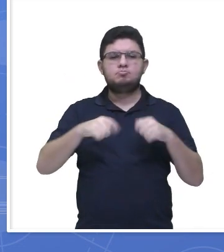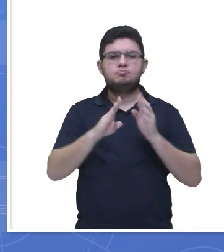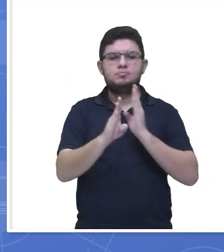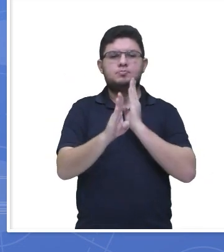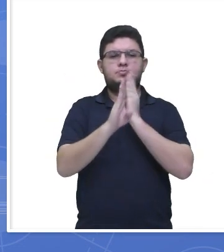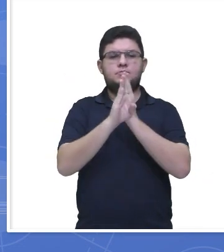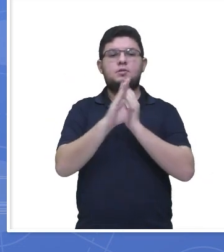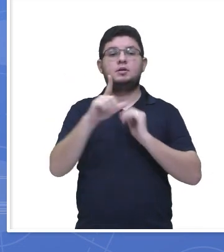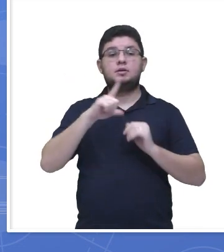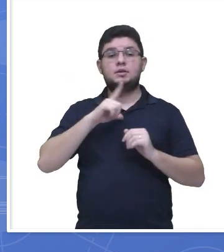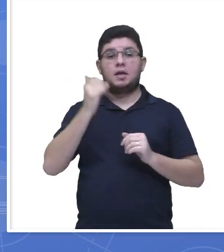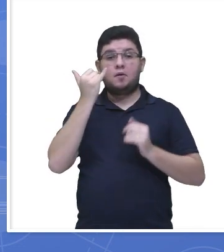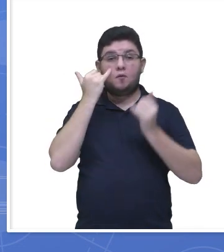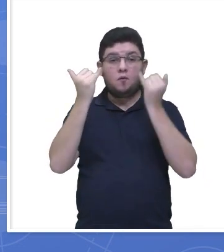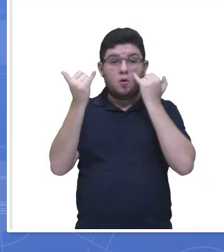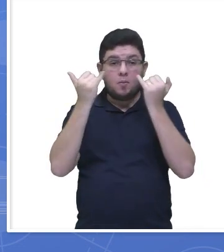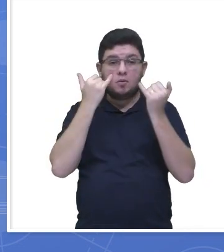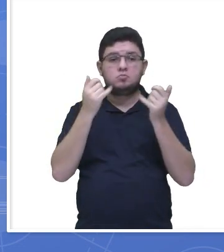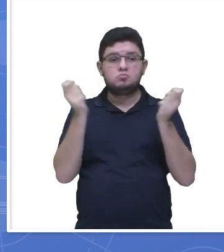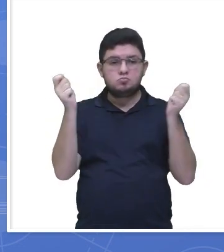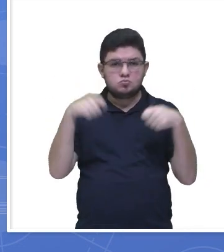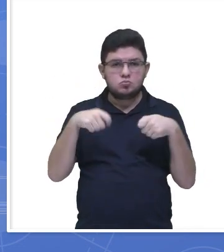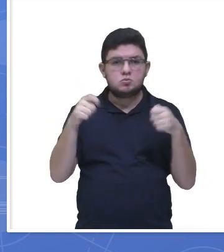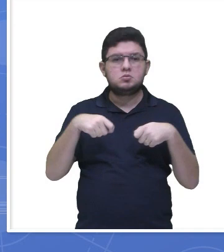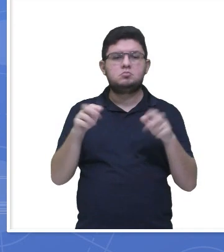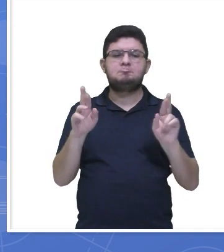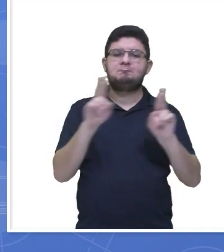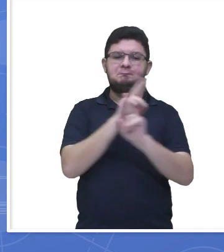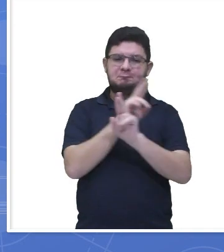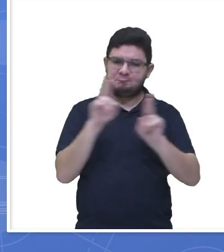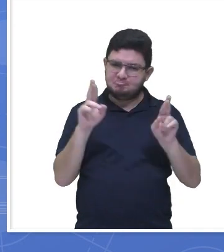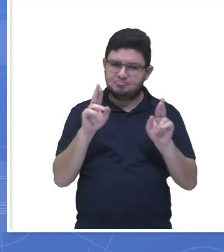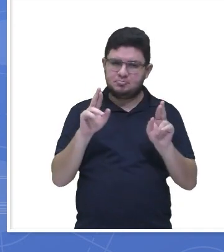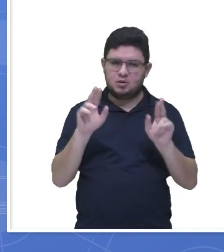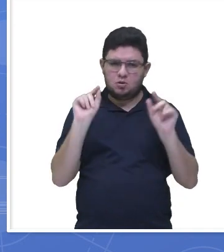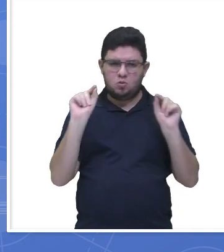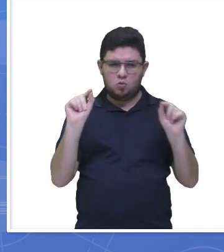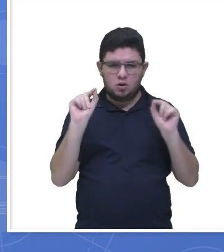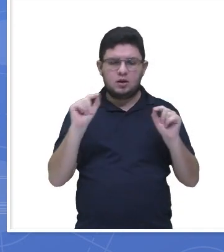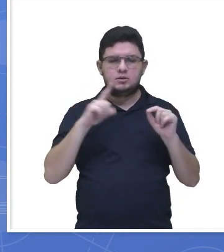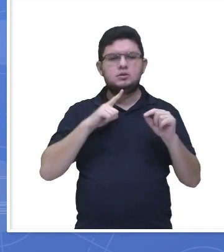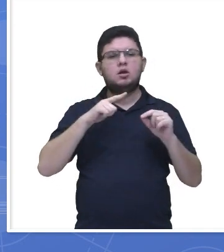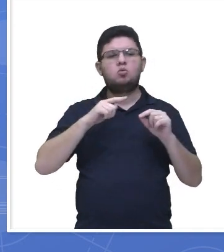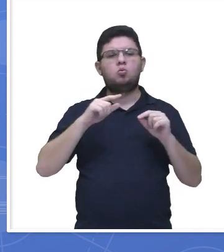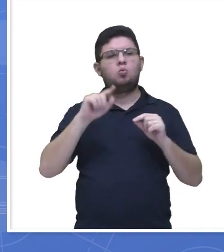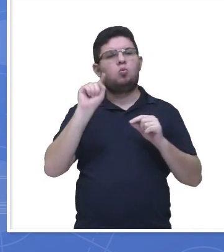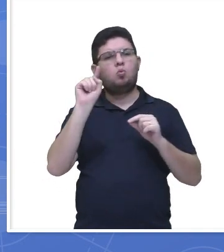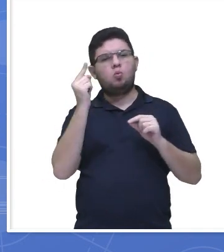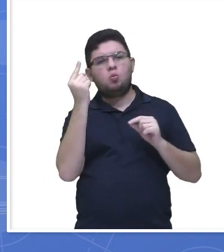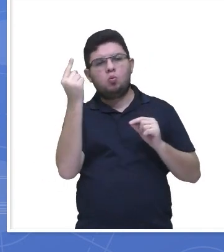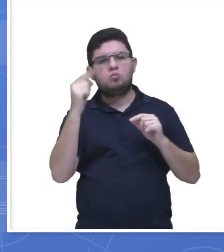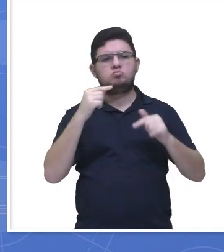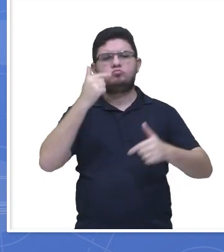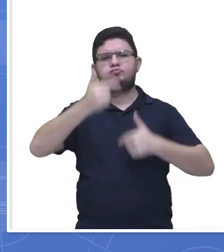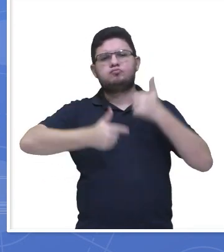com uma informação prévia, né? Qual é a atividade humana que mais